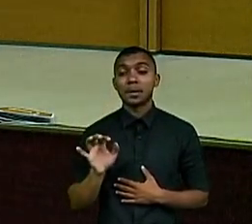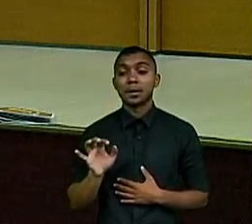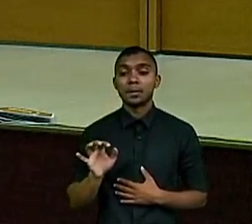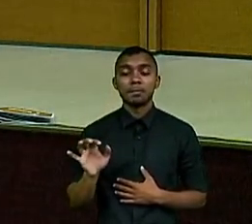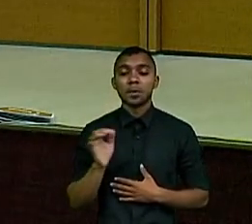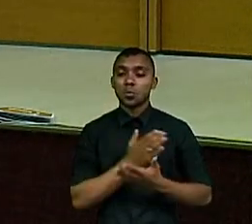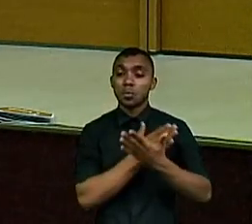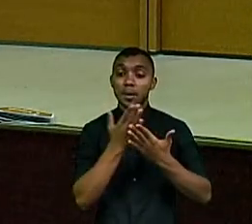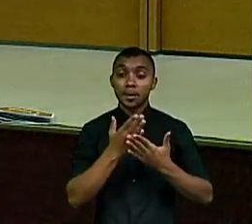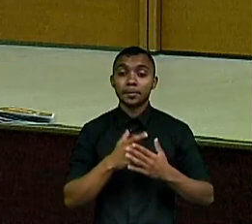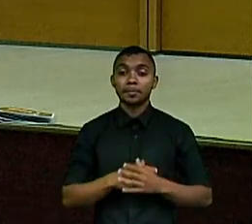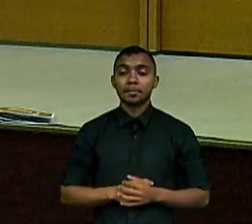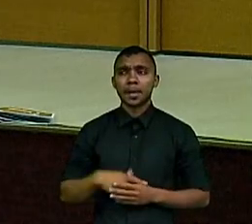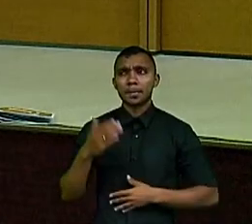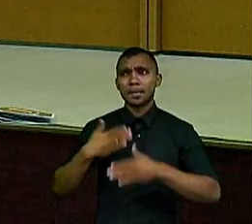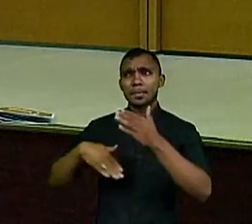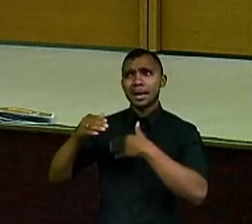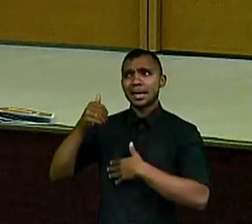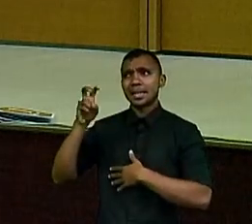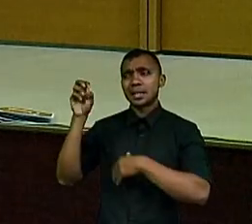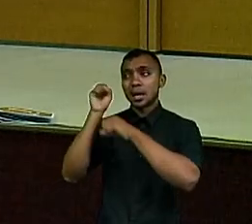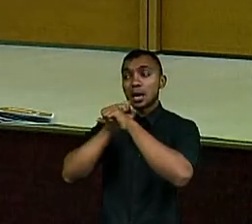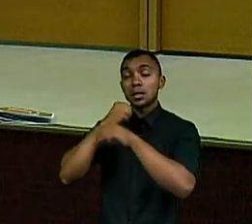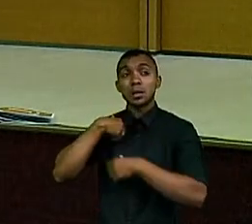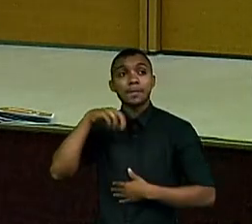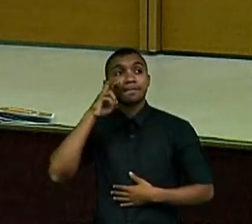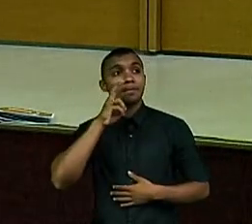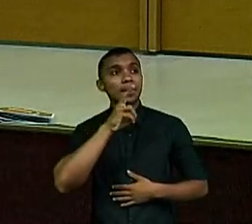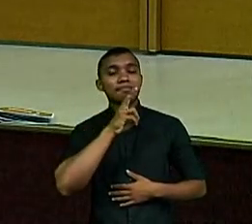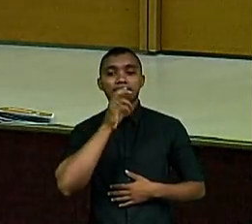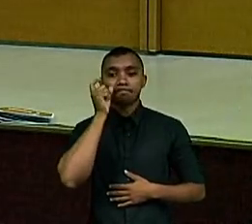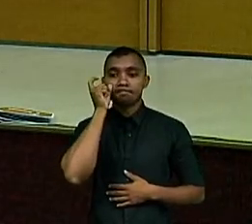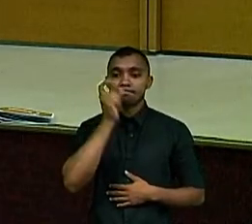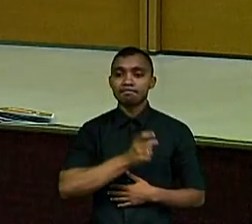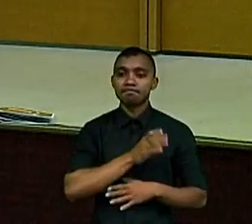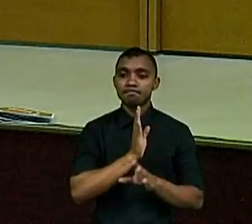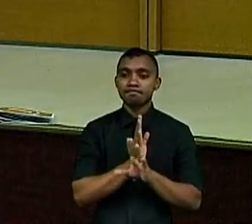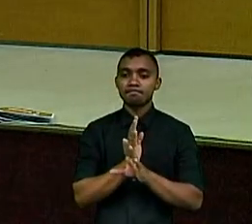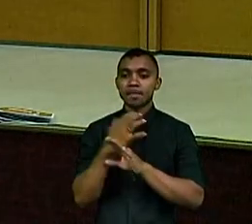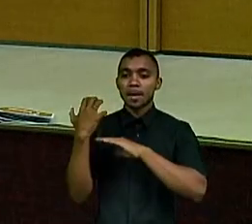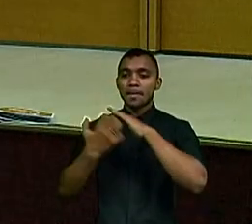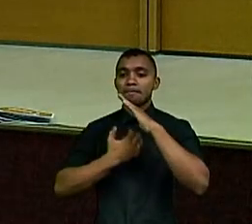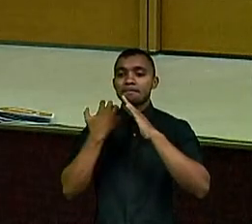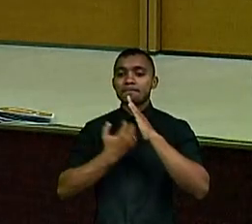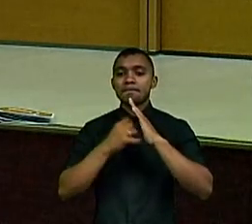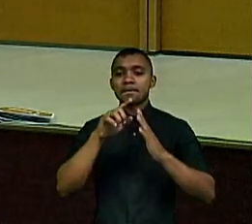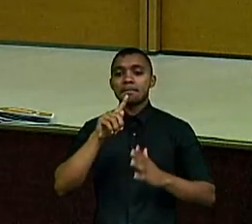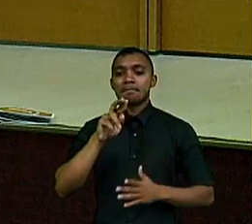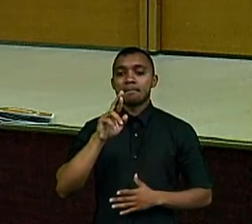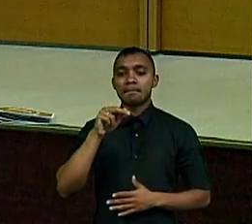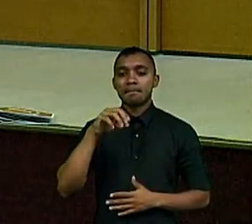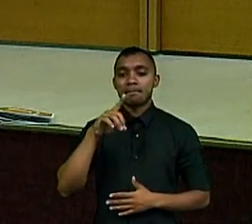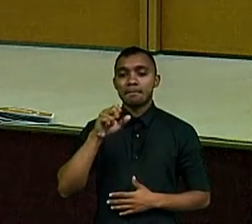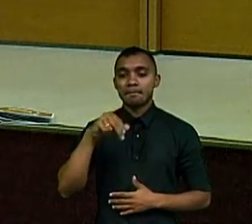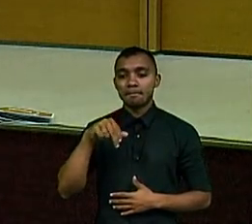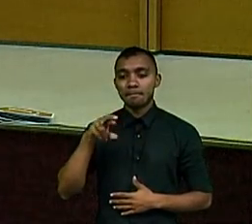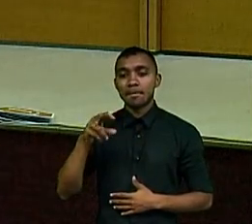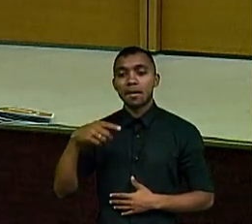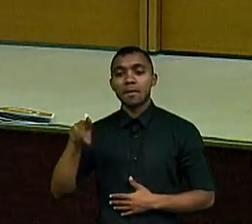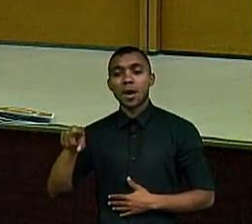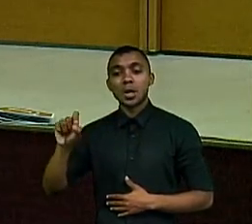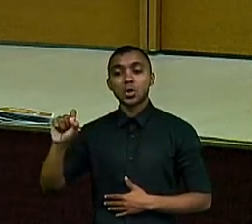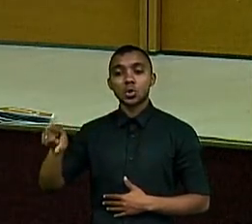há uns 15 anos foi para a fábrica da grande Sobral Poxa que bacana né